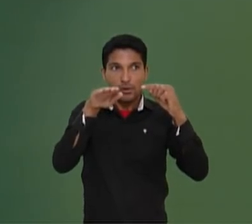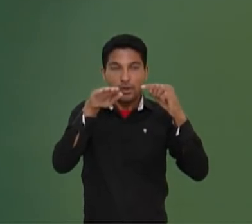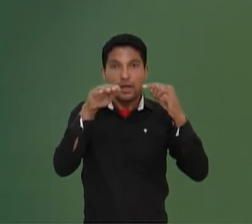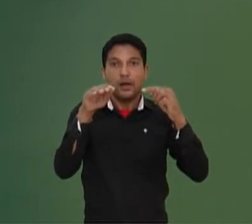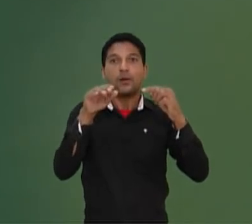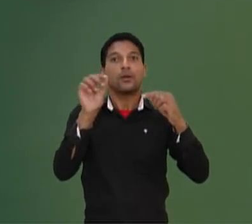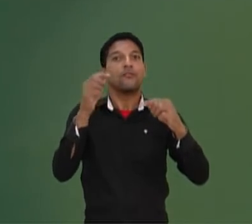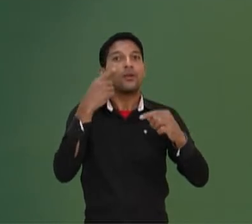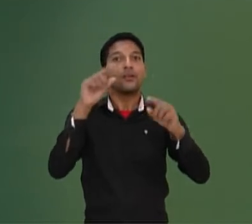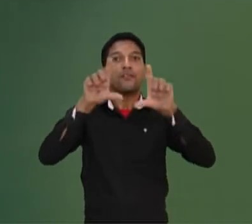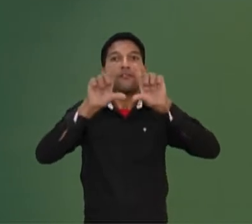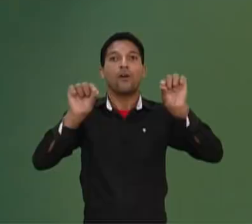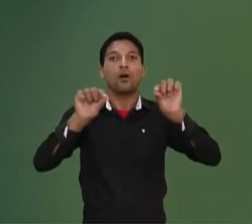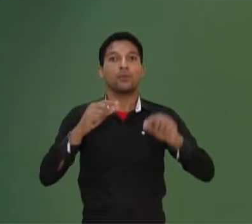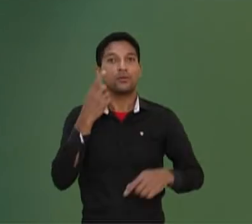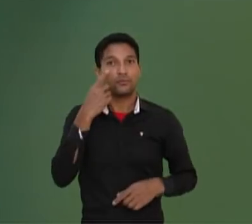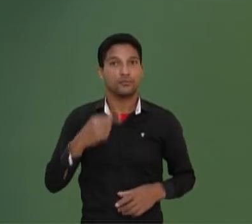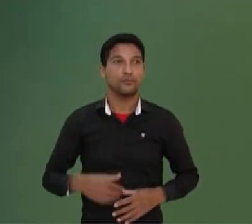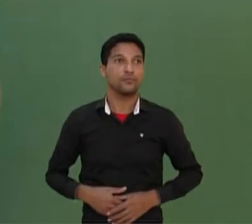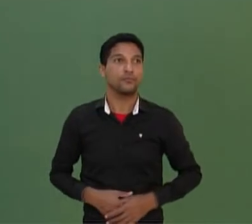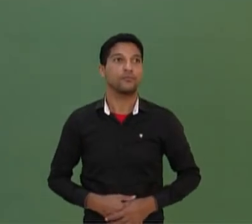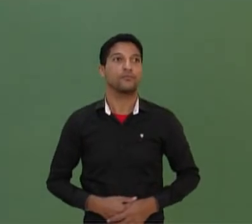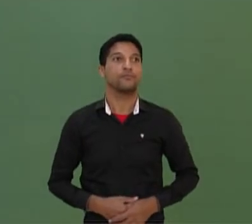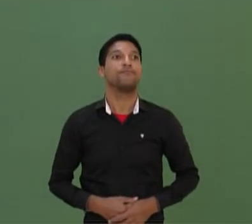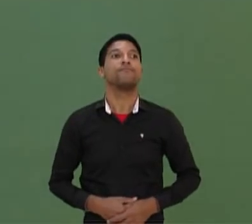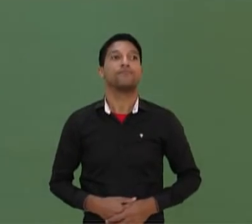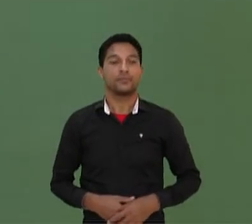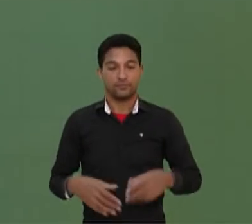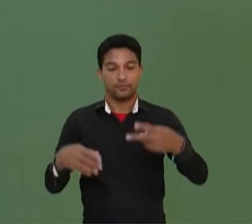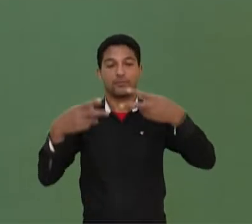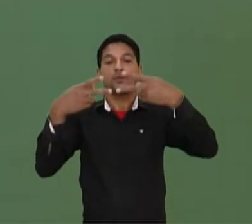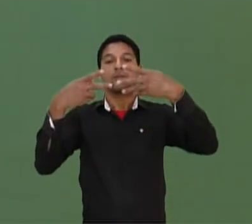maior mais a base menor dividido por 2.